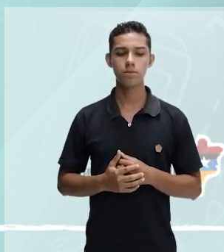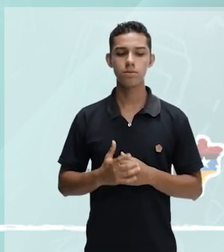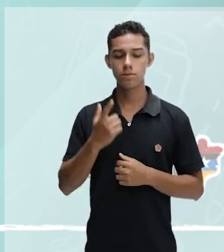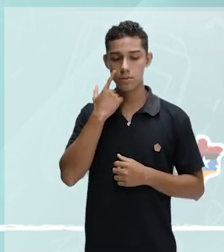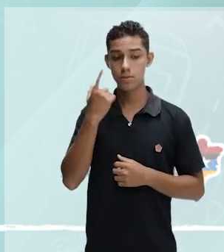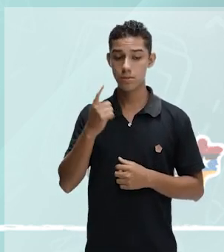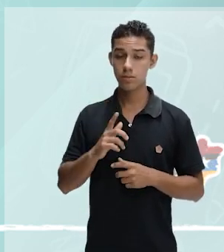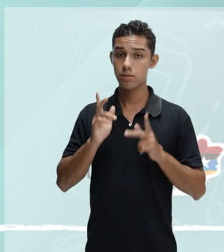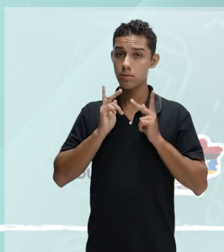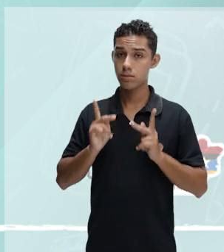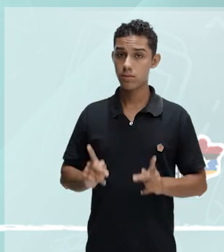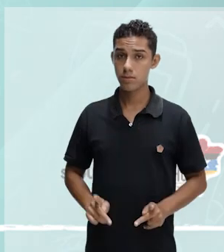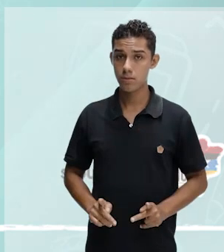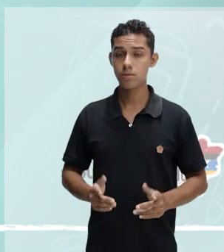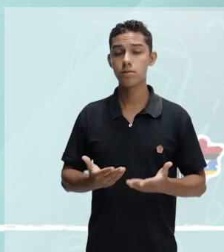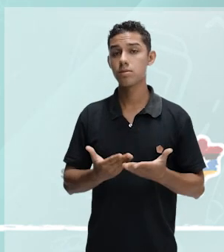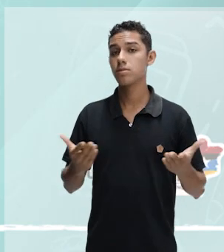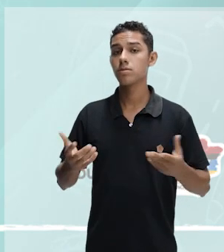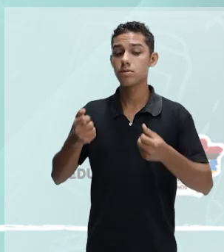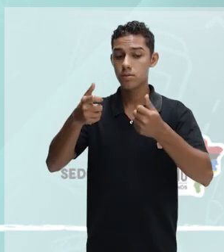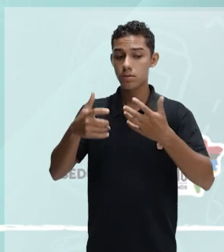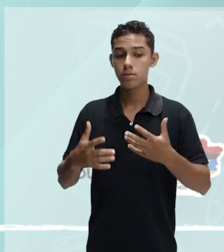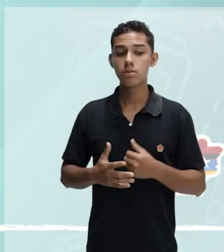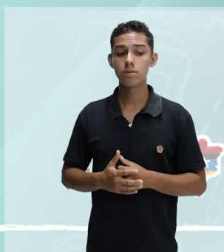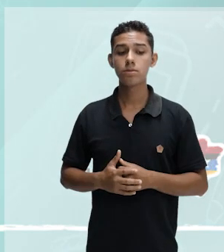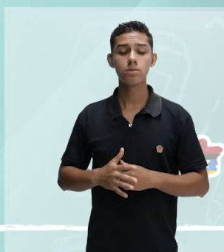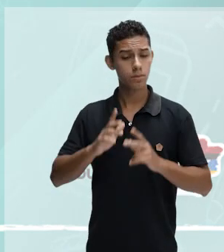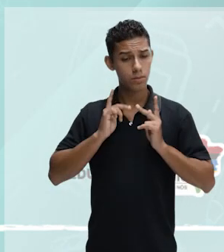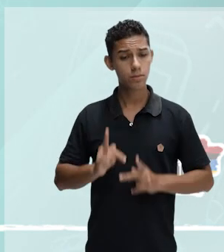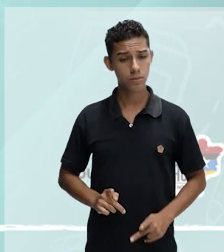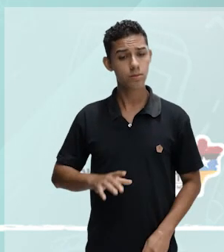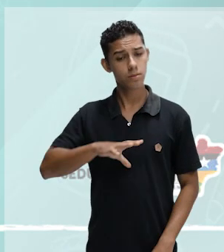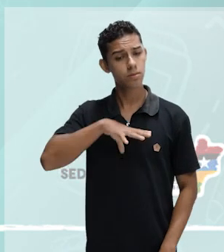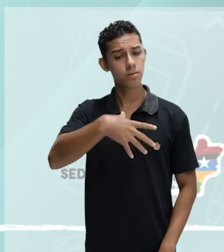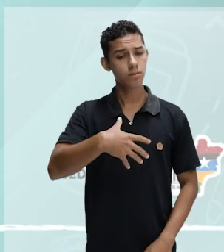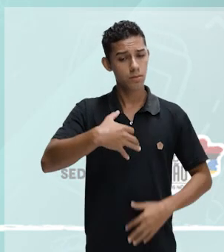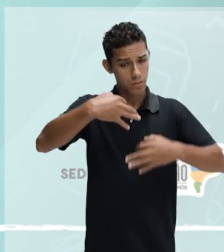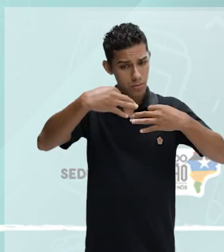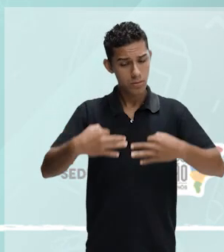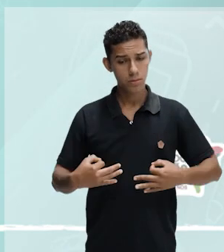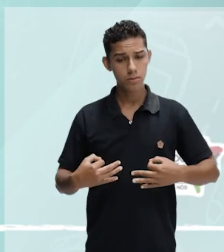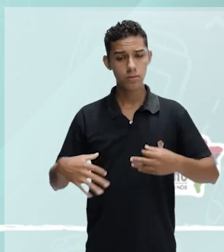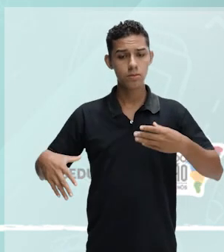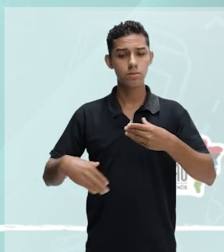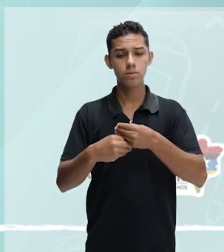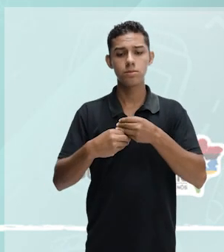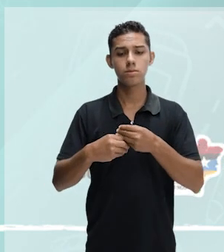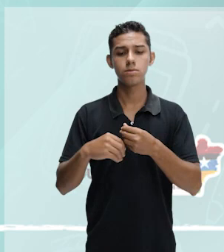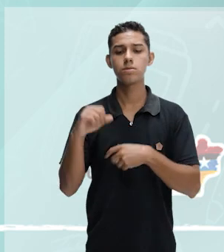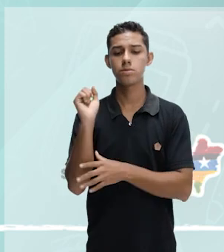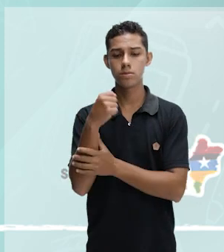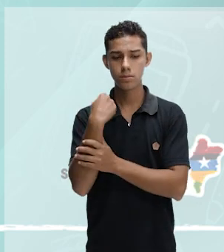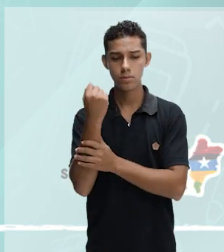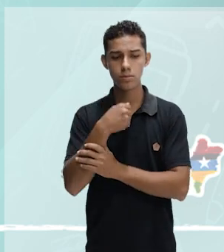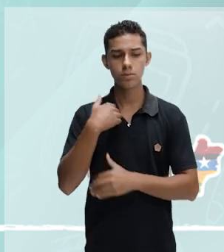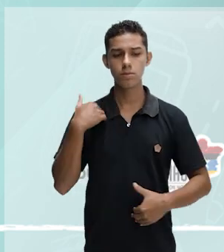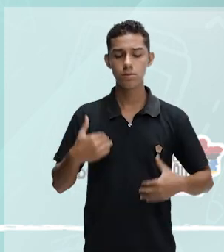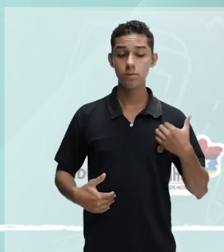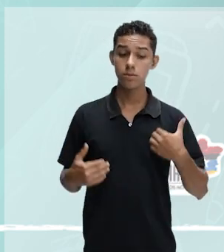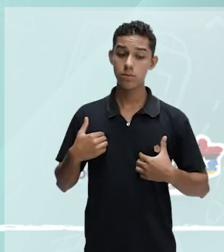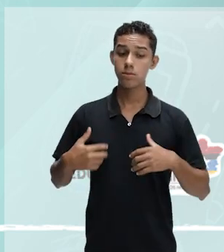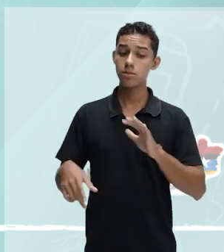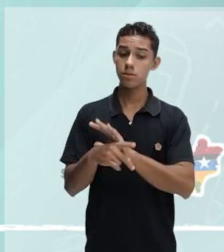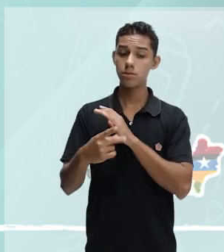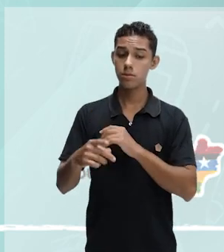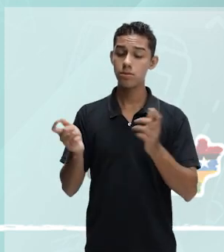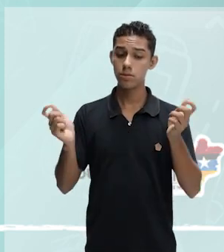eu tenho para falar para vocês em relação à postura? Postura é a atitude adotada pelo conjunto de articulações do corpo em